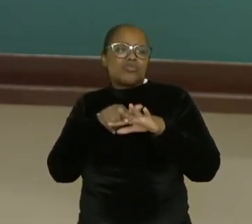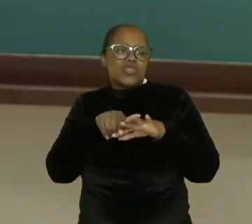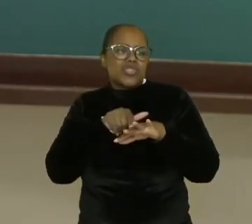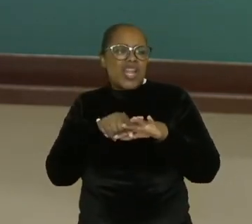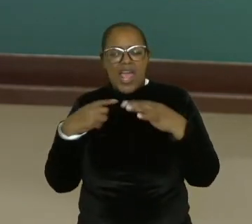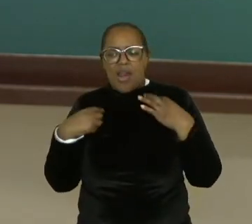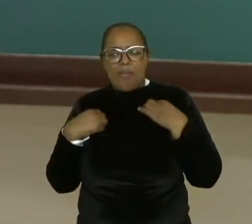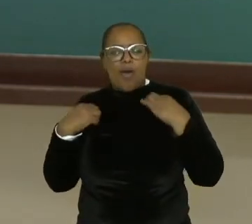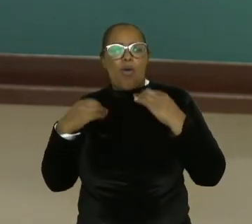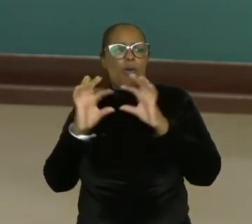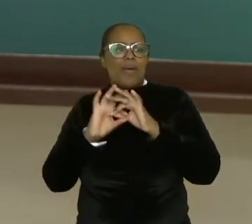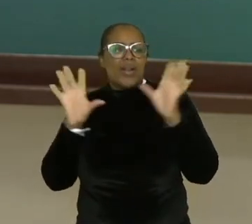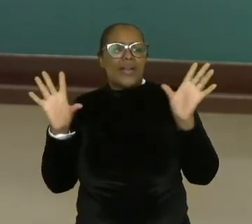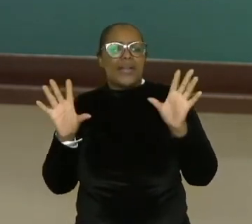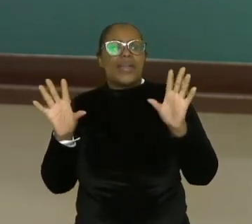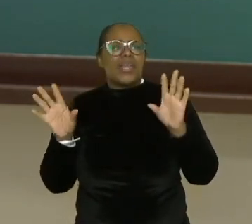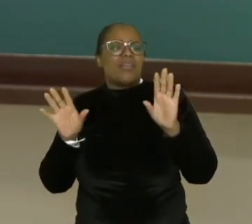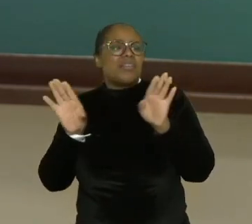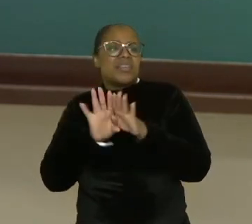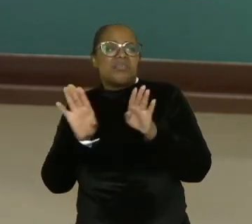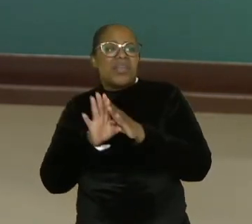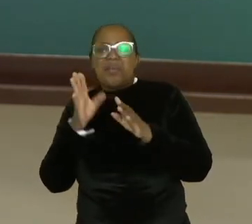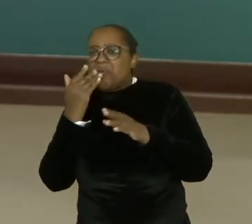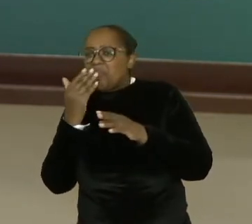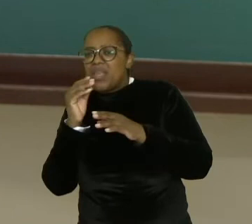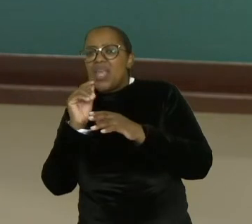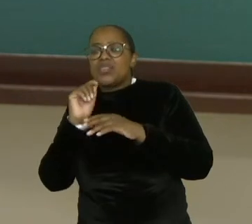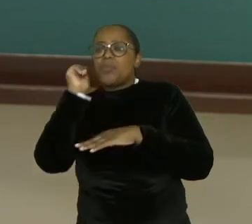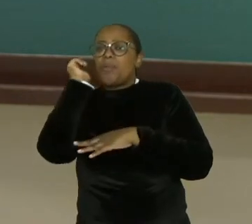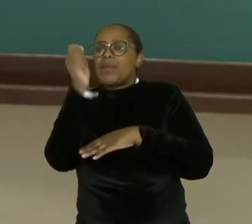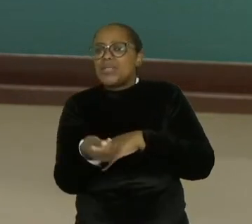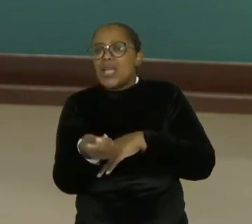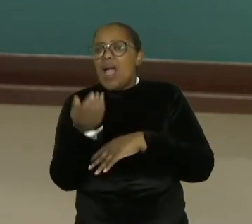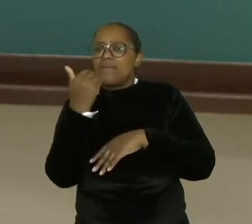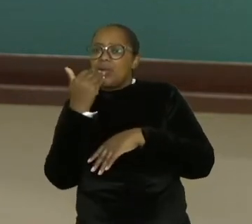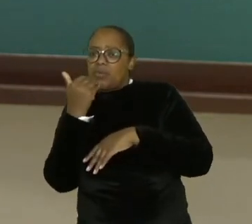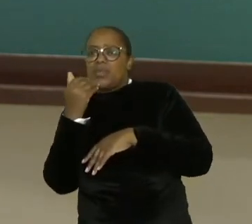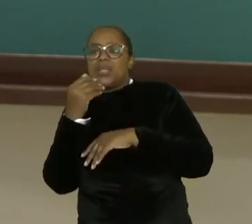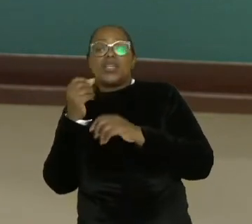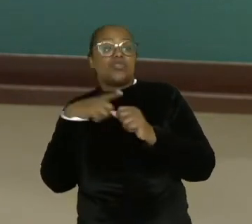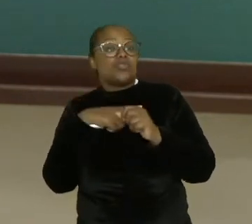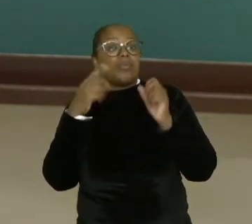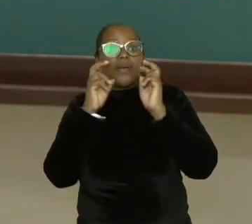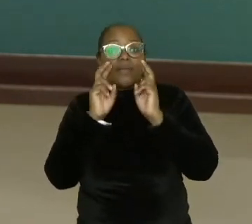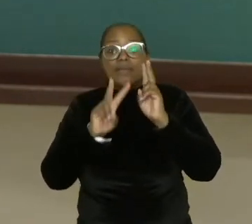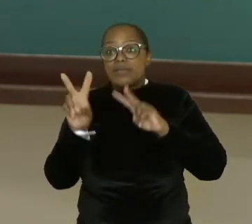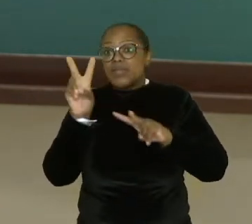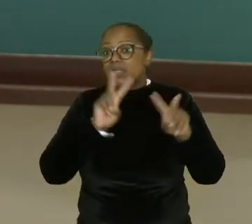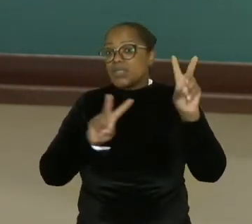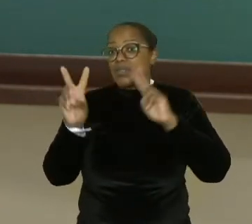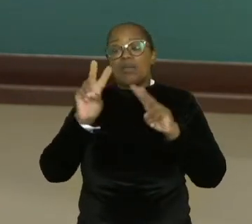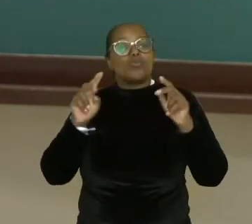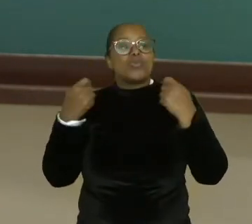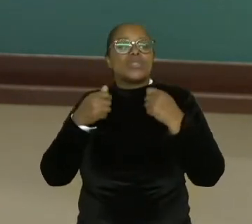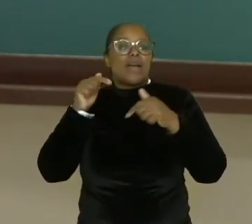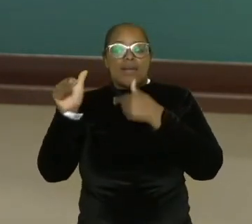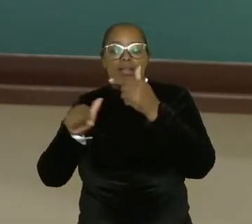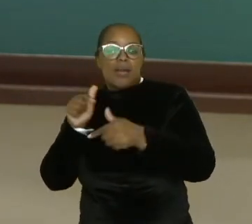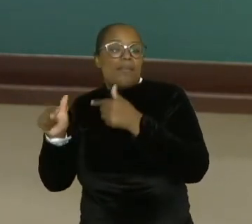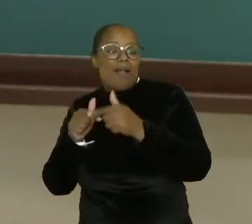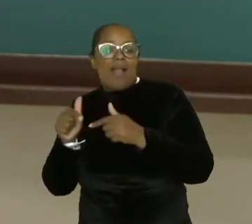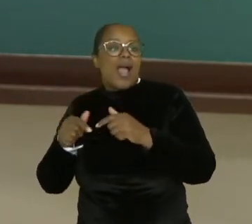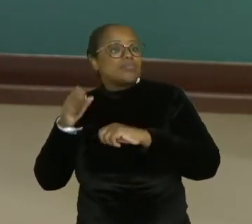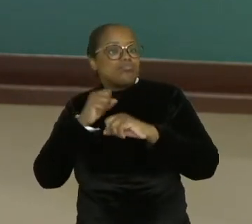é, né? Então, era um estilo de vida com a visão de não precisar do materialismo, do consumismo